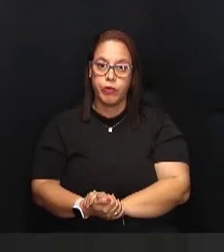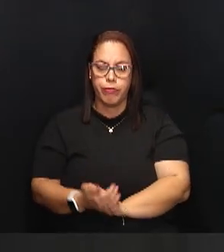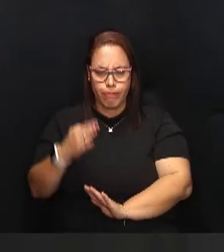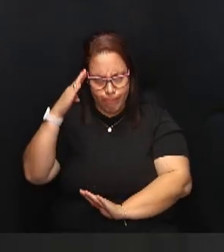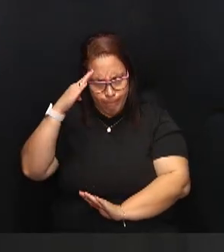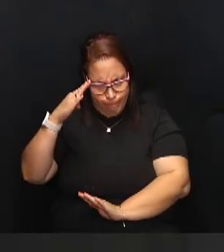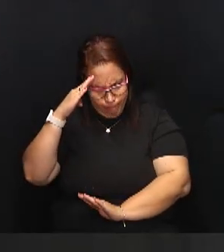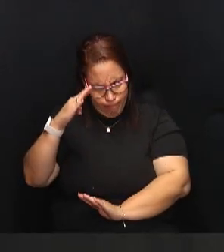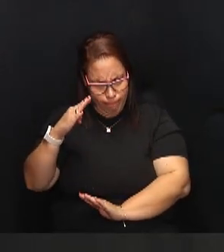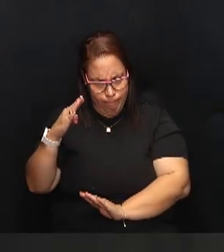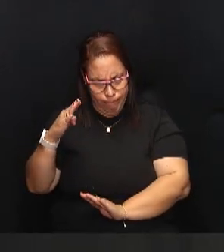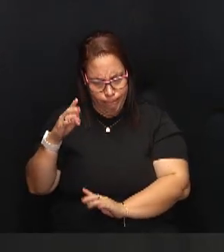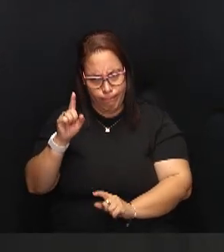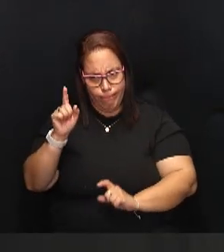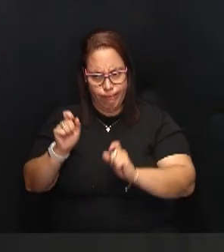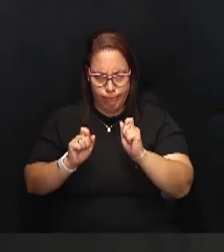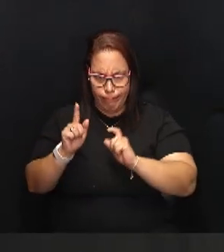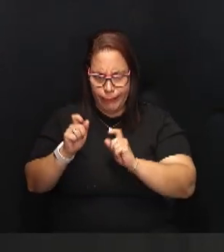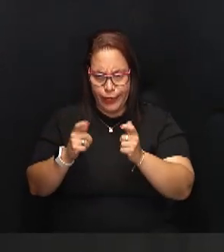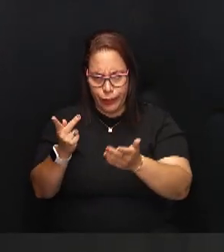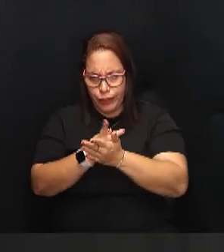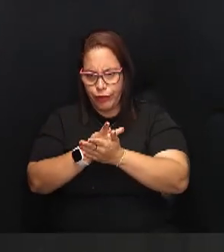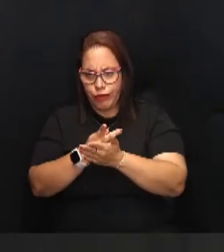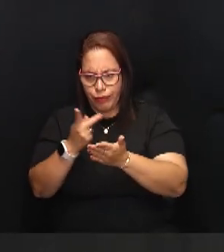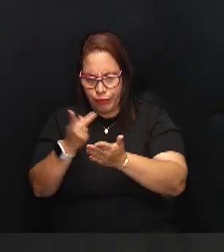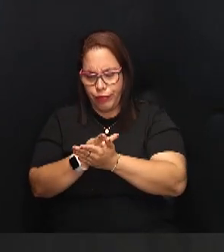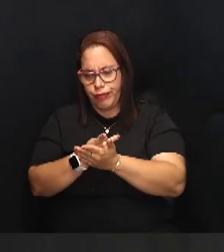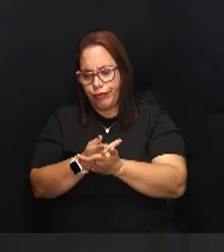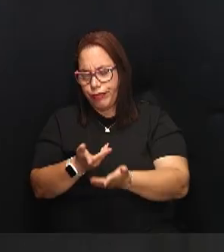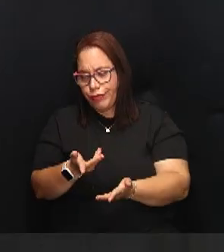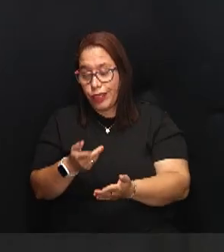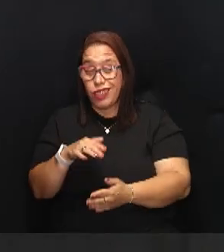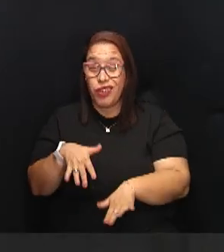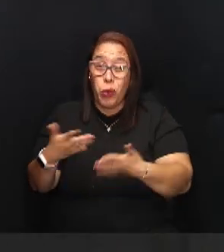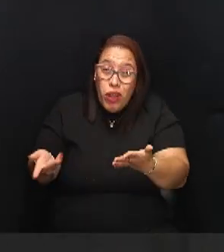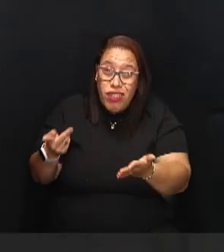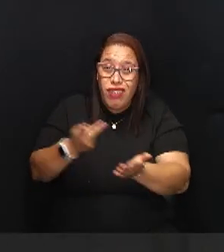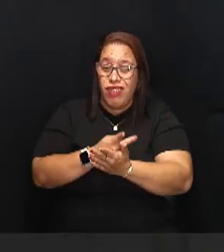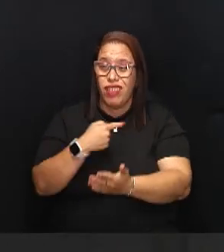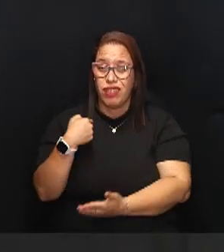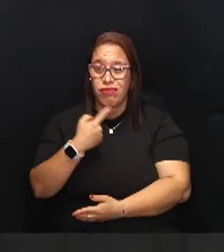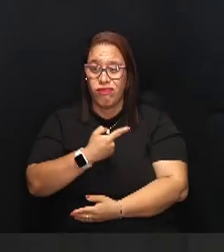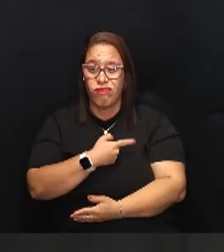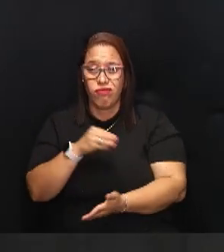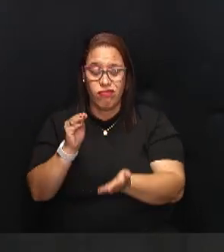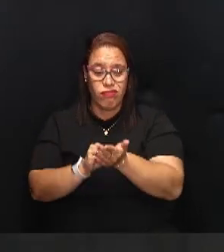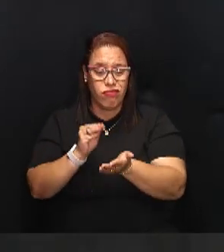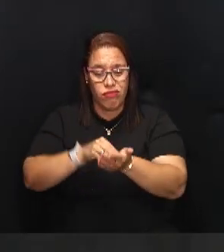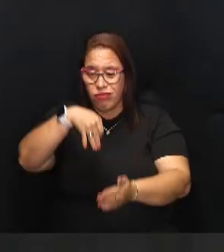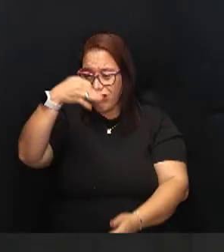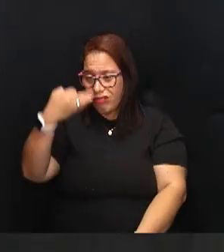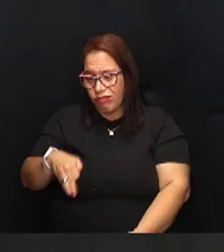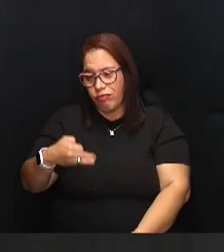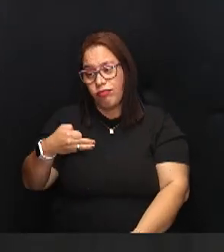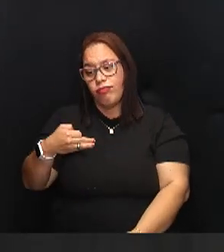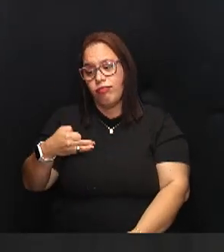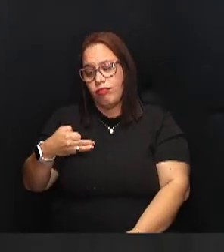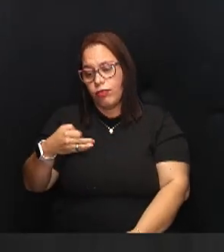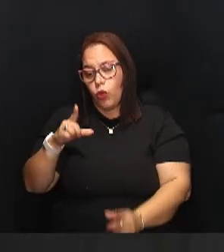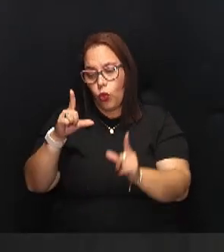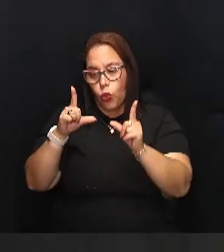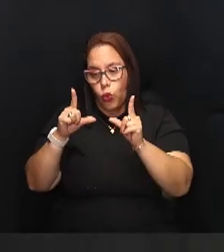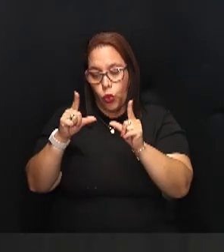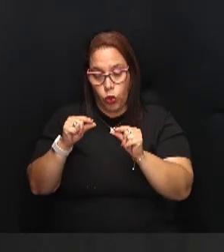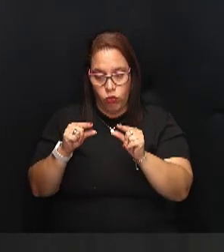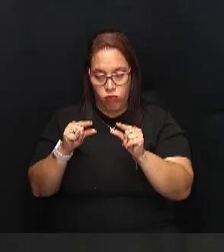priorizando, né, algumas situações, eu acho que a gente não erra. E quando a gente erra, tentando acertar, o erro ele é minimizado,